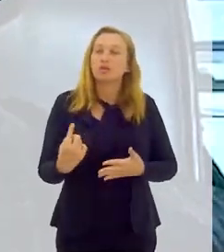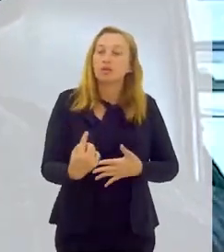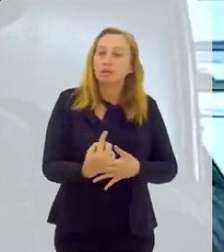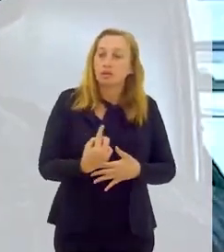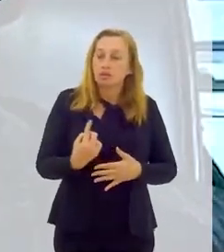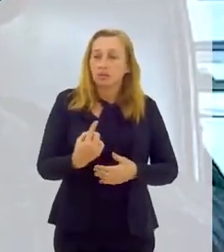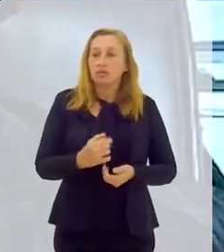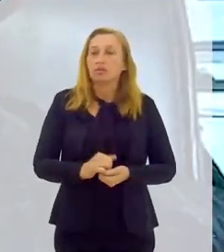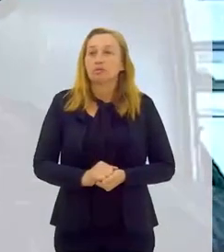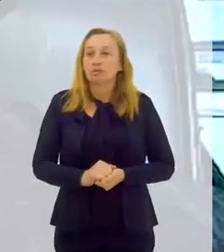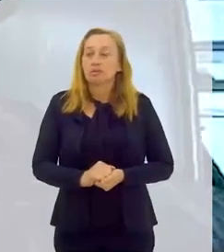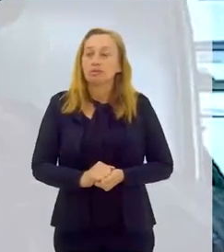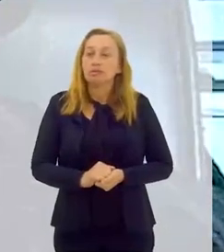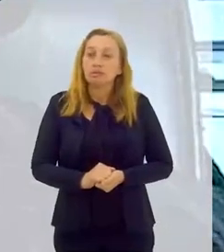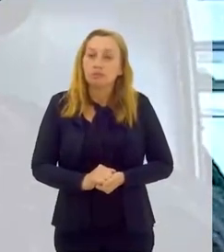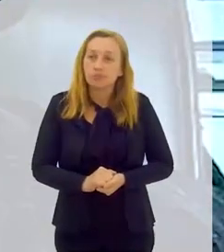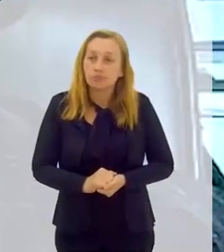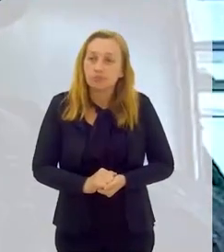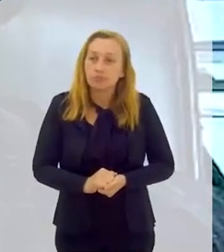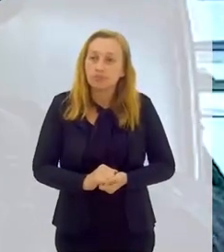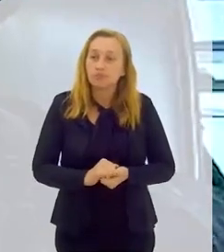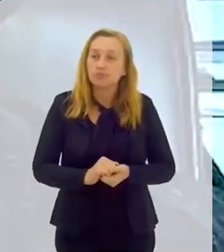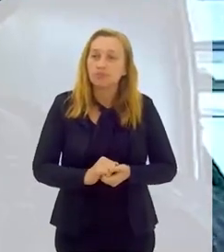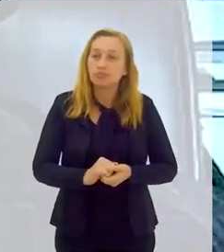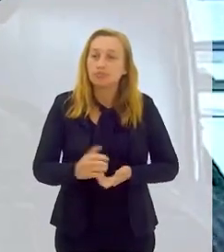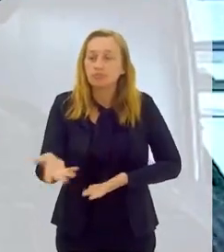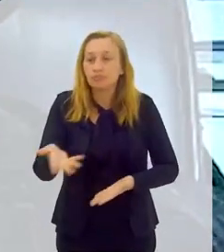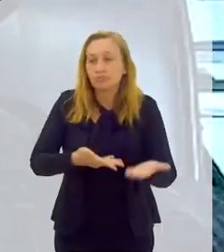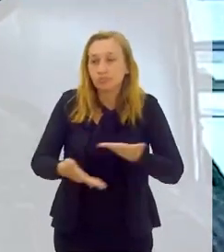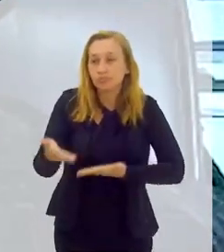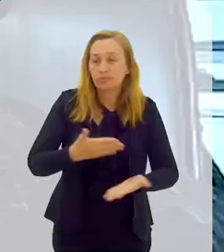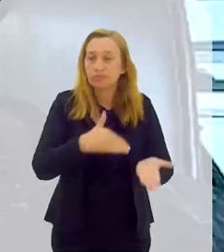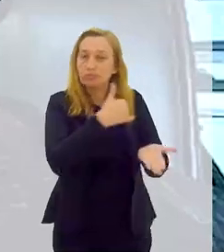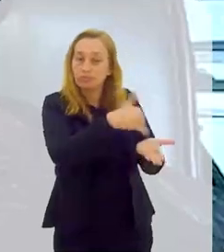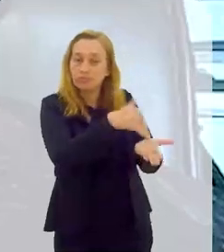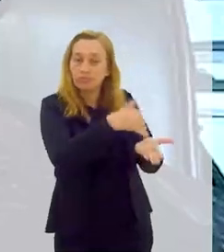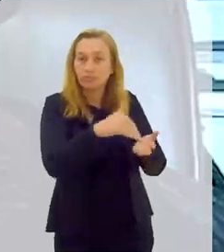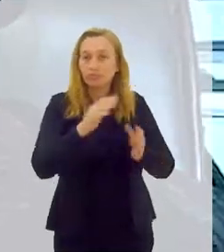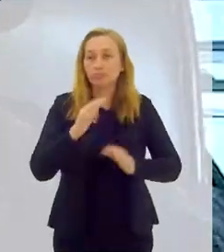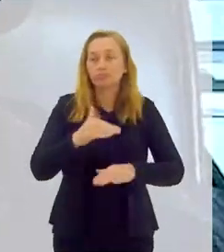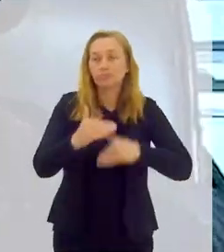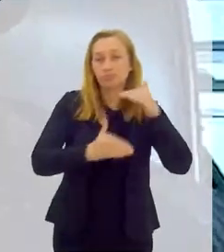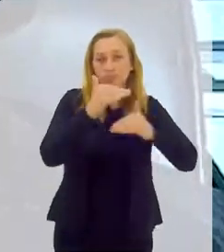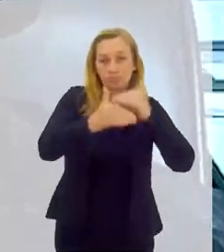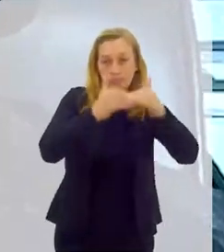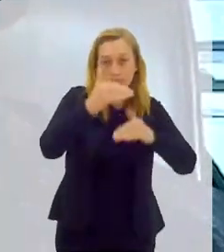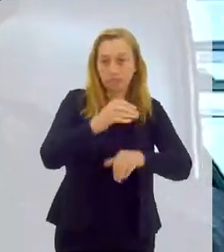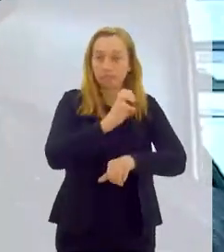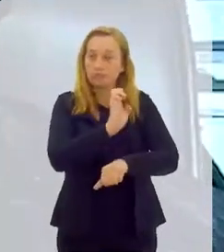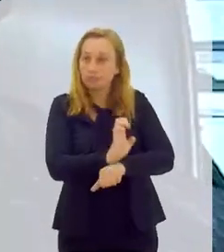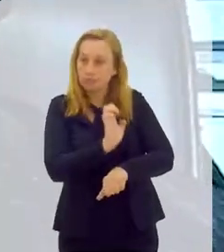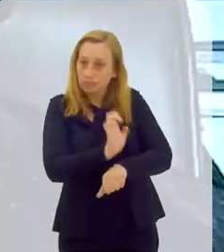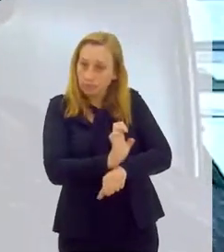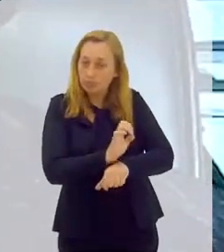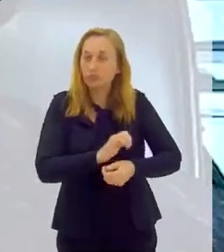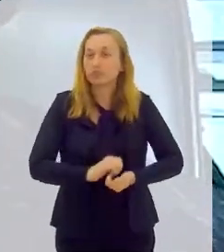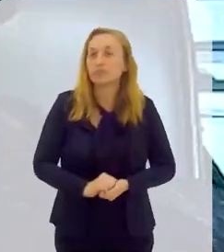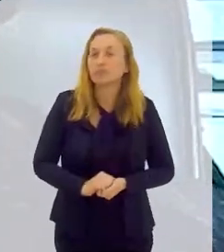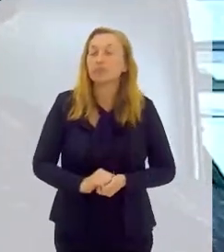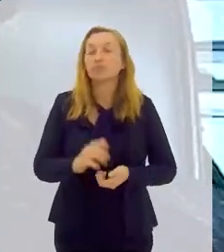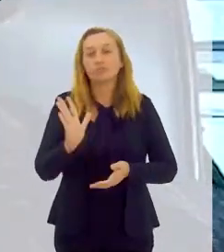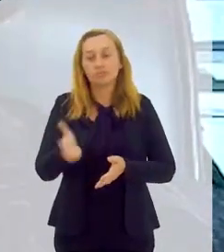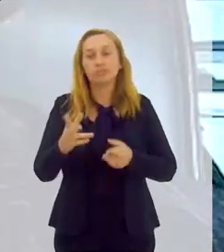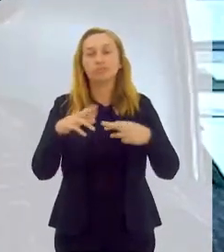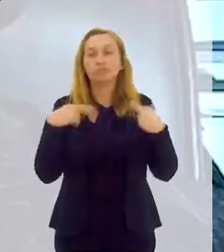que não são colocados. Nós estamos agora interagindo com a Secretaria de Desenvolvimento do Estado, vem hoje para ter uma reunião